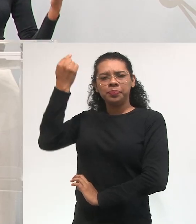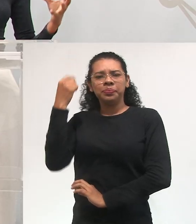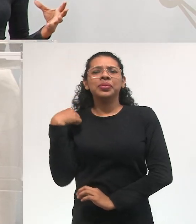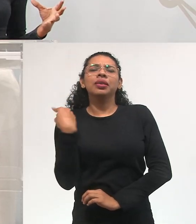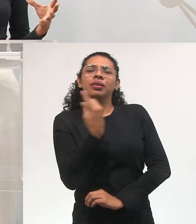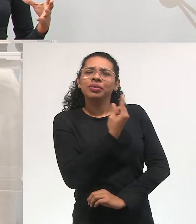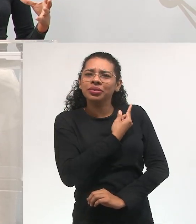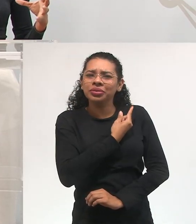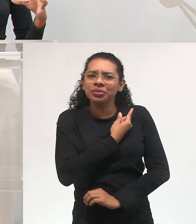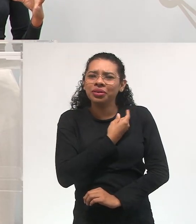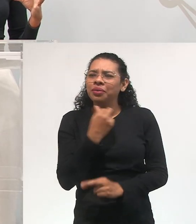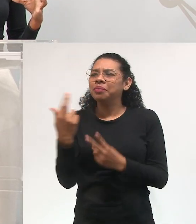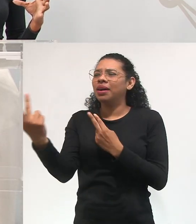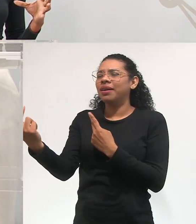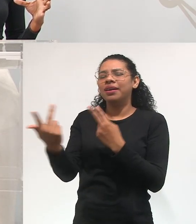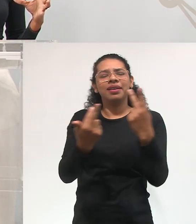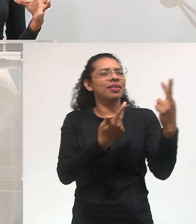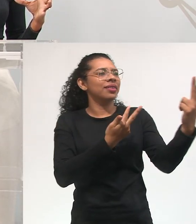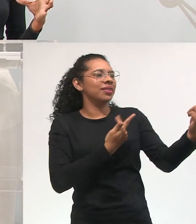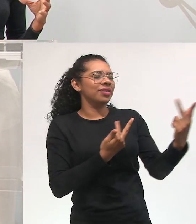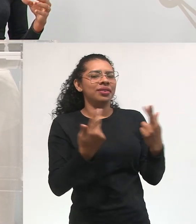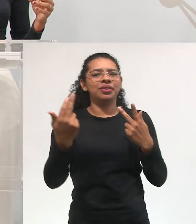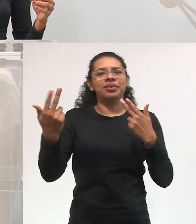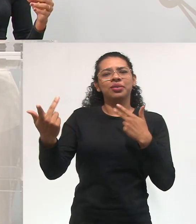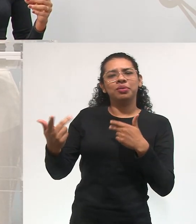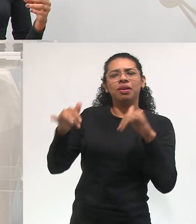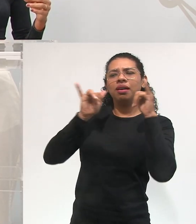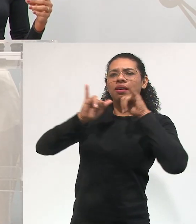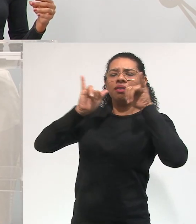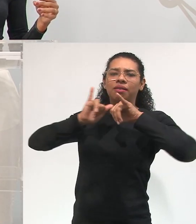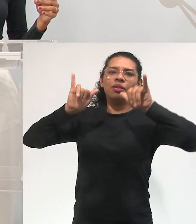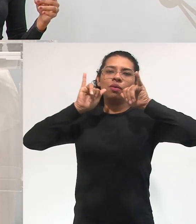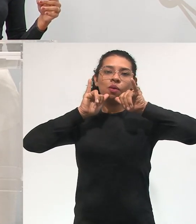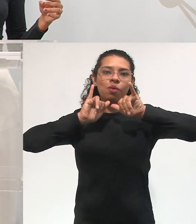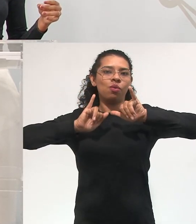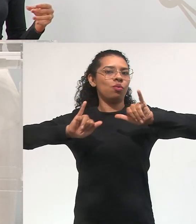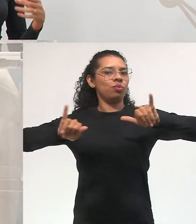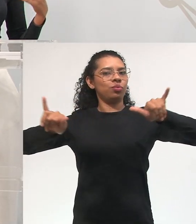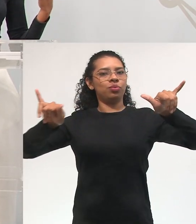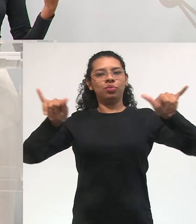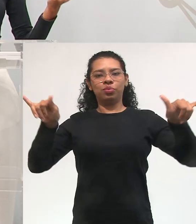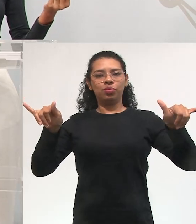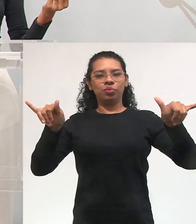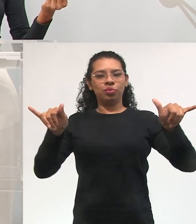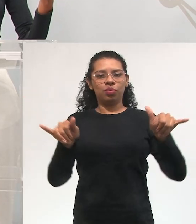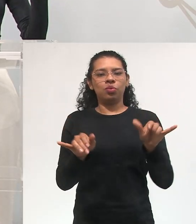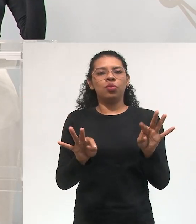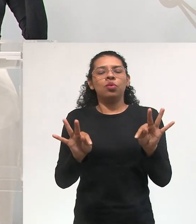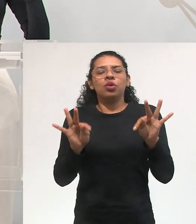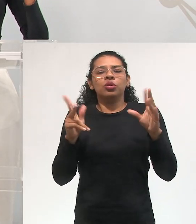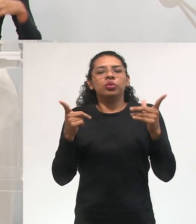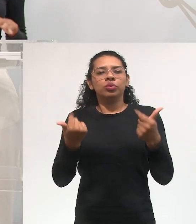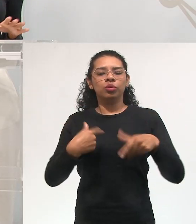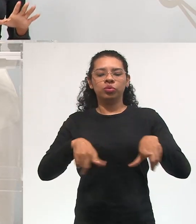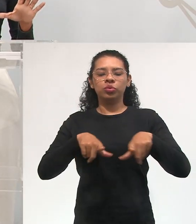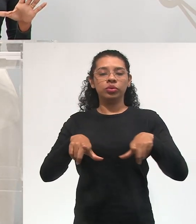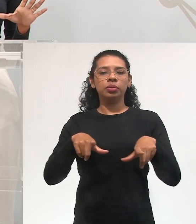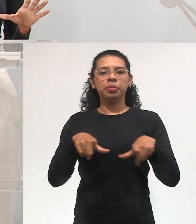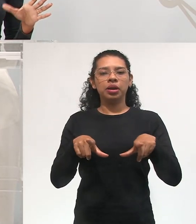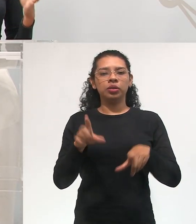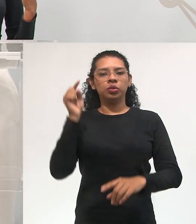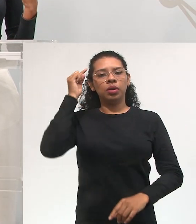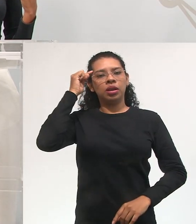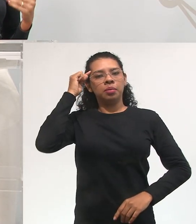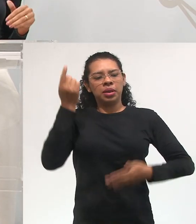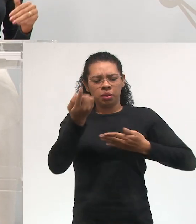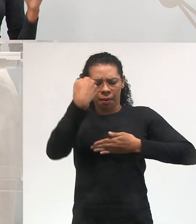somos todos iguais, né? Esses discursos que ecoam e que faz com que o trabalhador